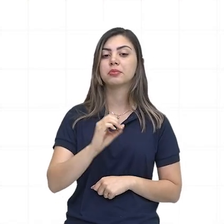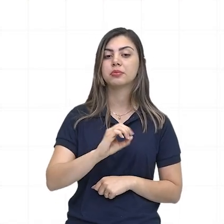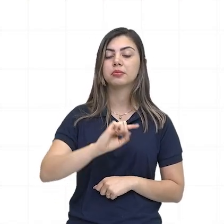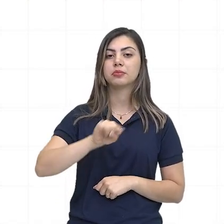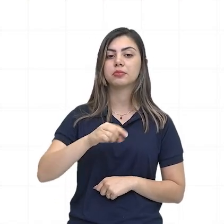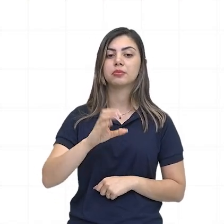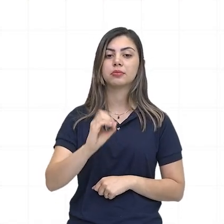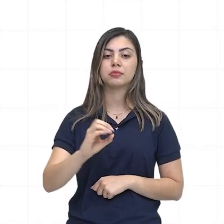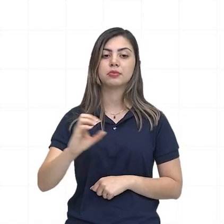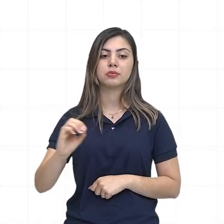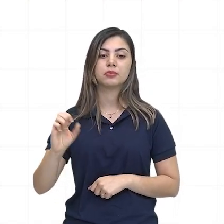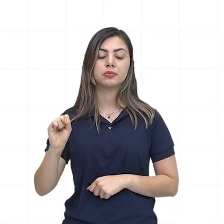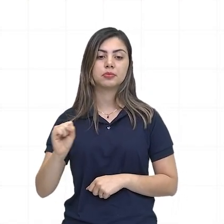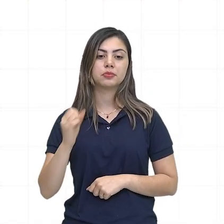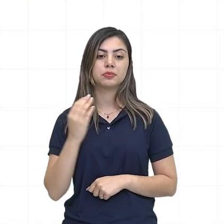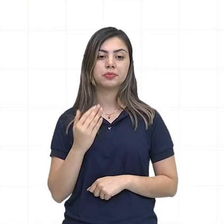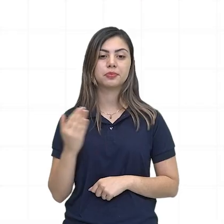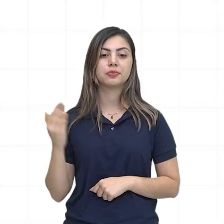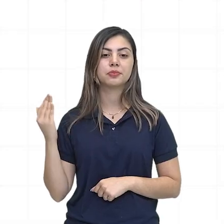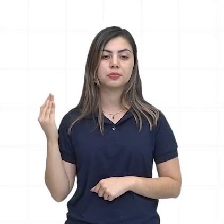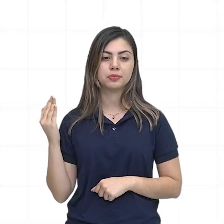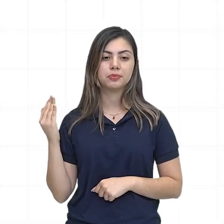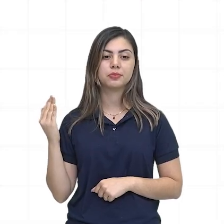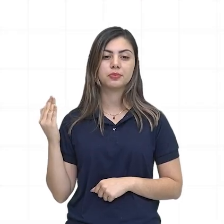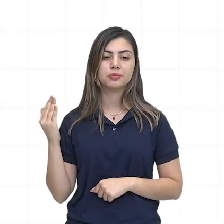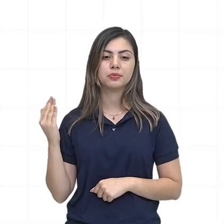nós encontramos?